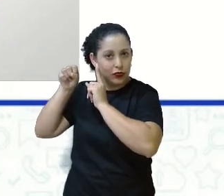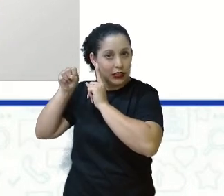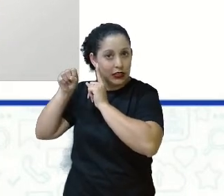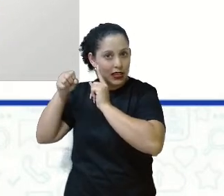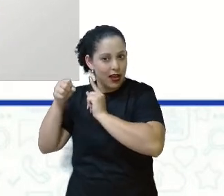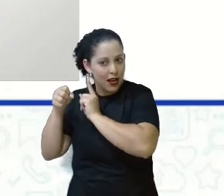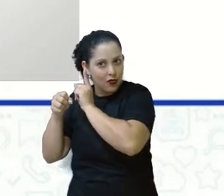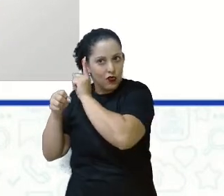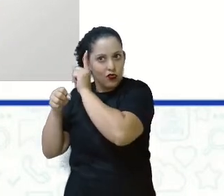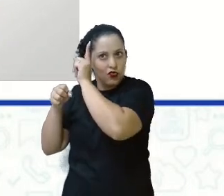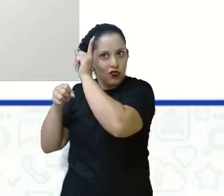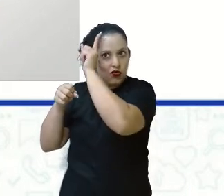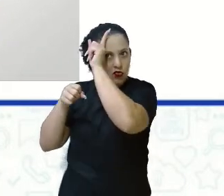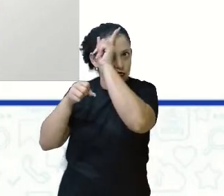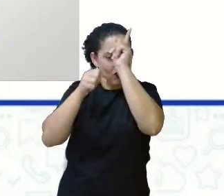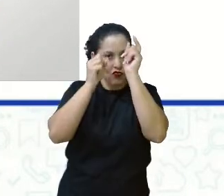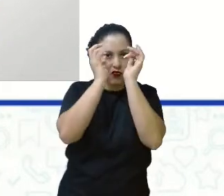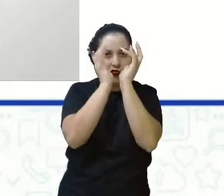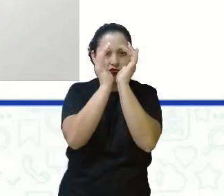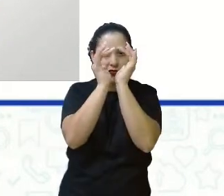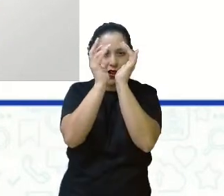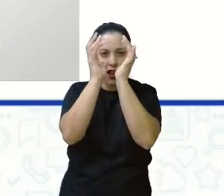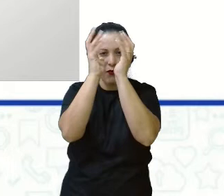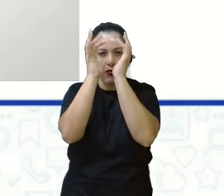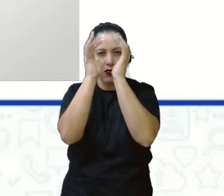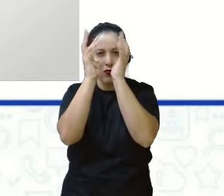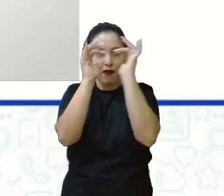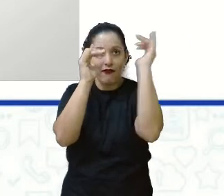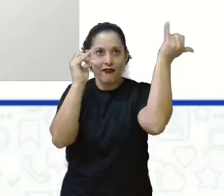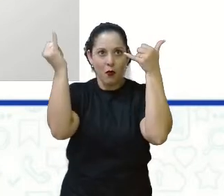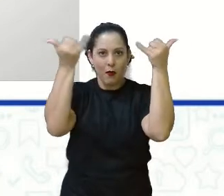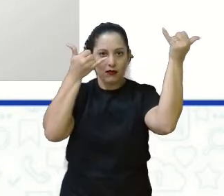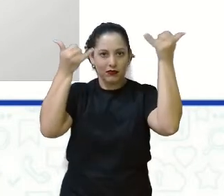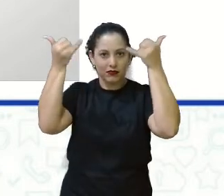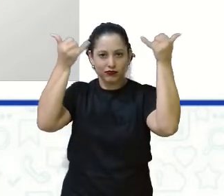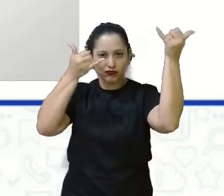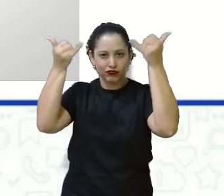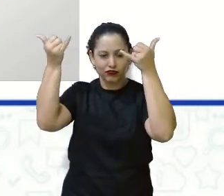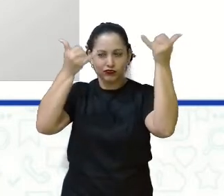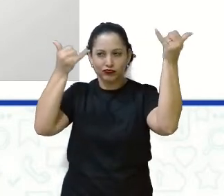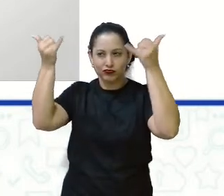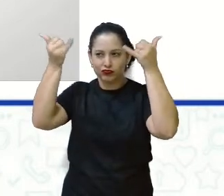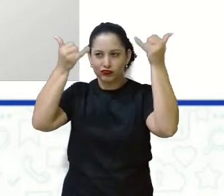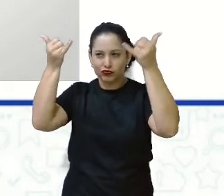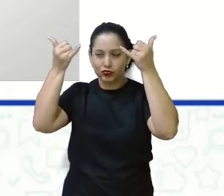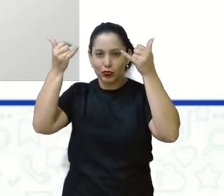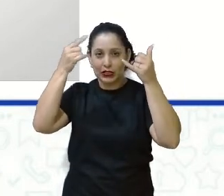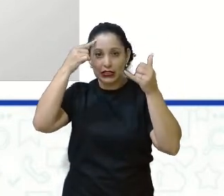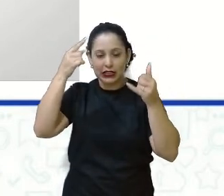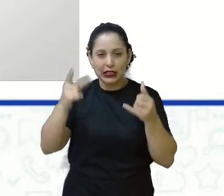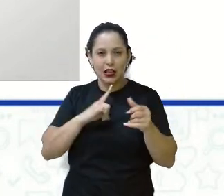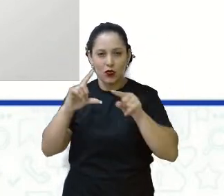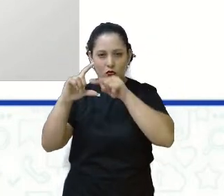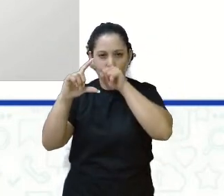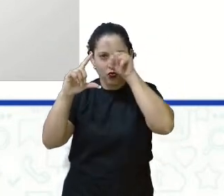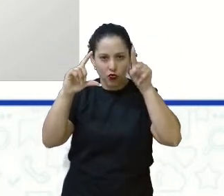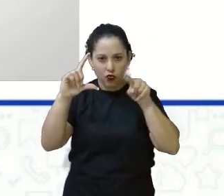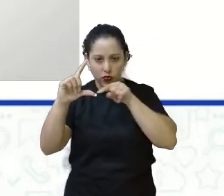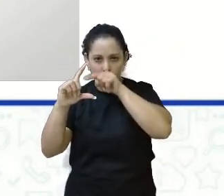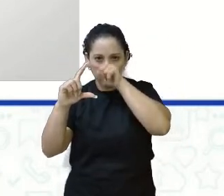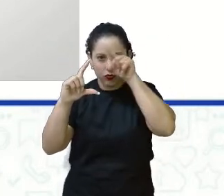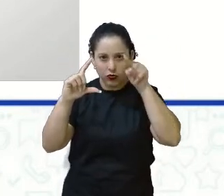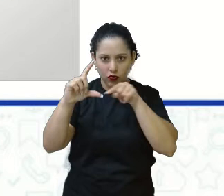cérebro. Em termos simplificados, a cóclea é um tubo em forma de espiral cheio de líquido. Células sensoriais,